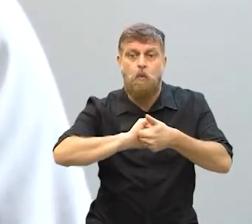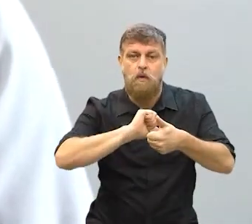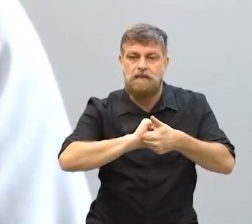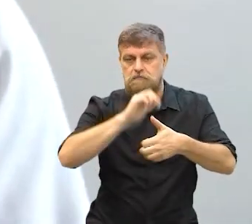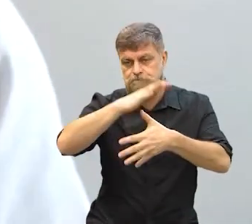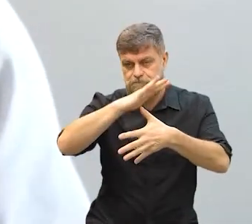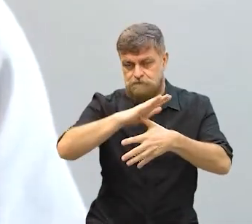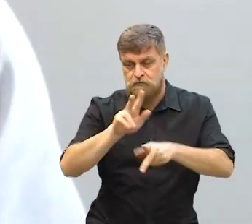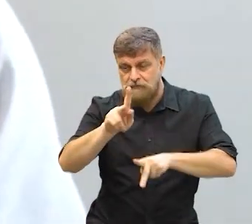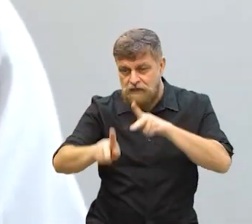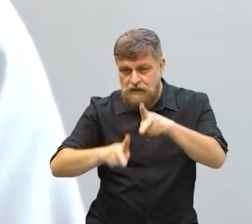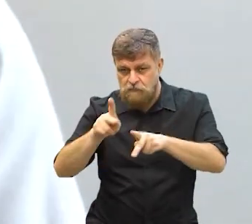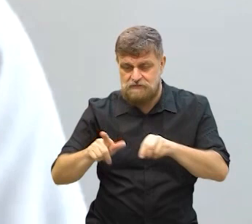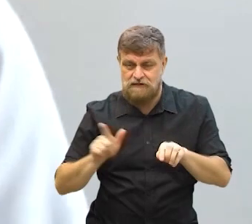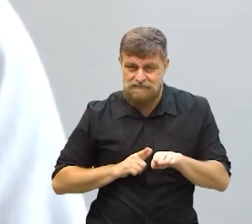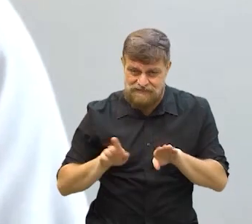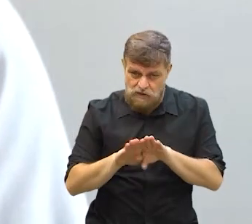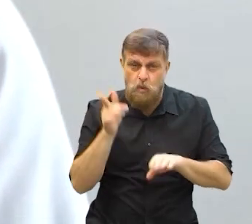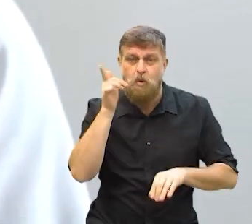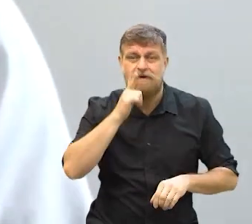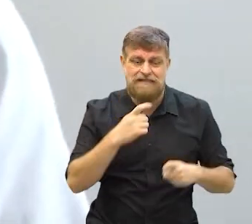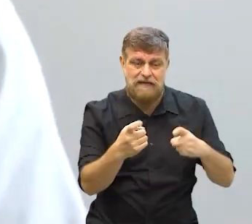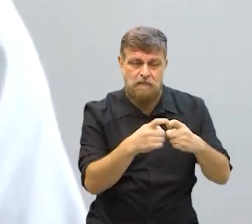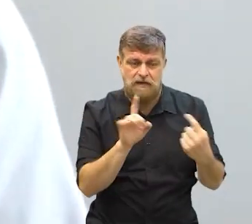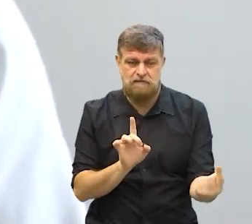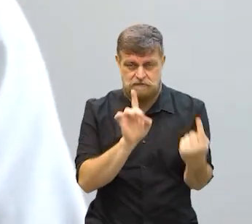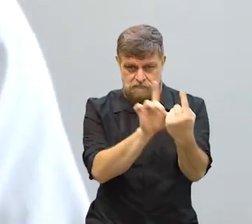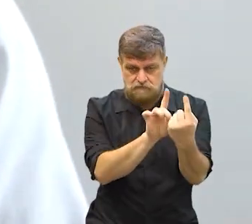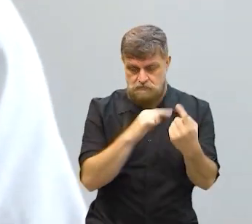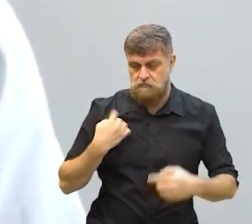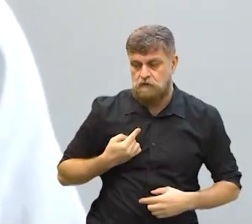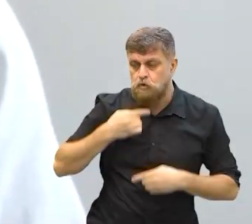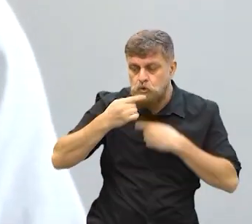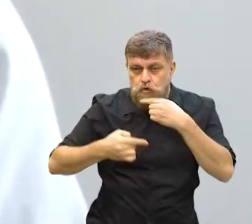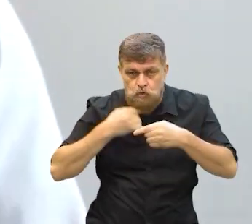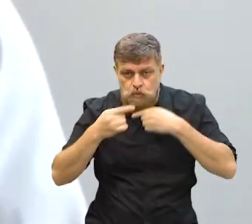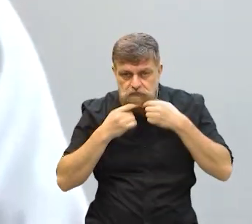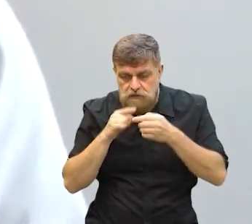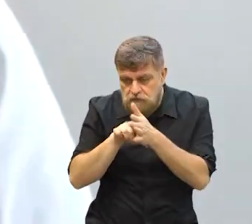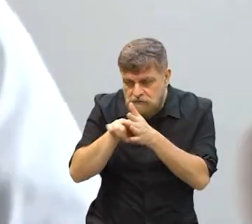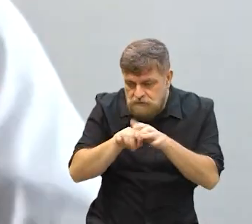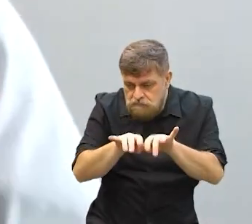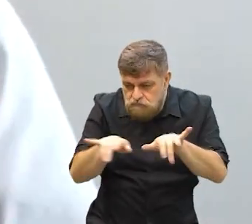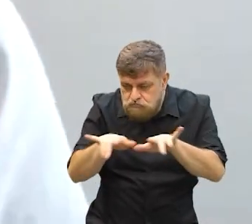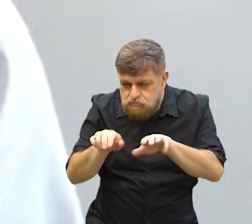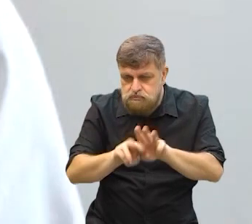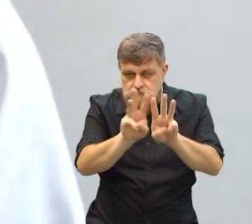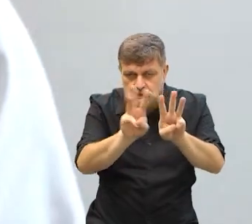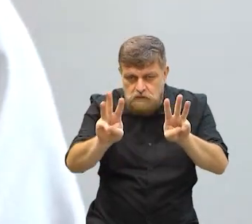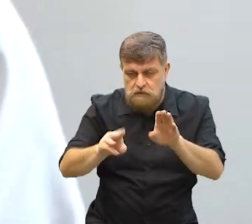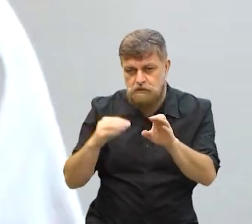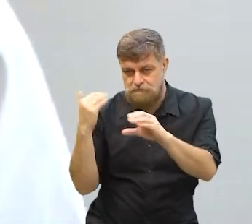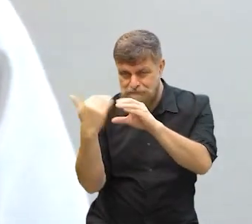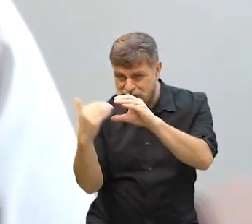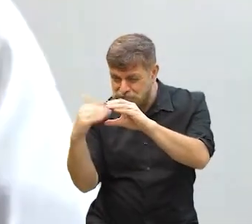e disponibiliza o acesso da população ao especialista. Então, o que nós podemos fazer? Teve dúvida? Vamos checar, acessa a sociedade,